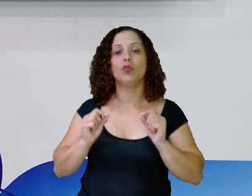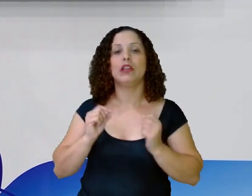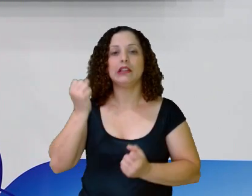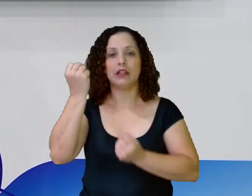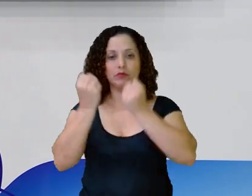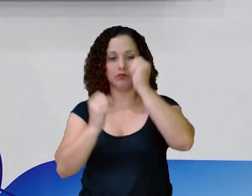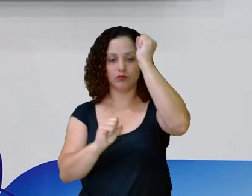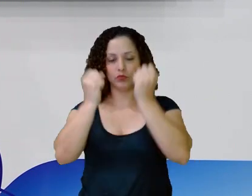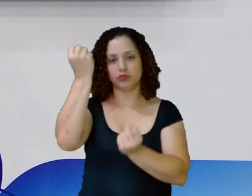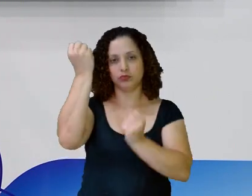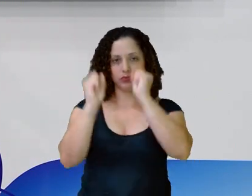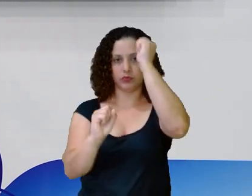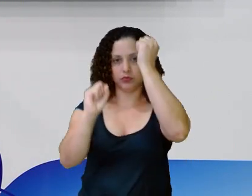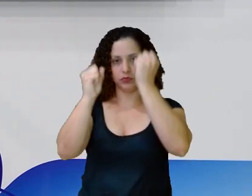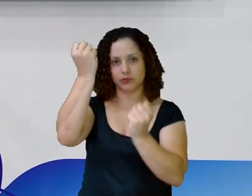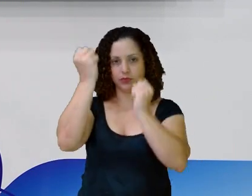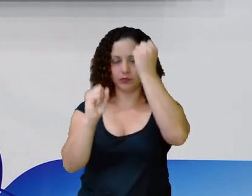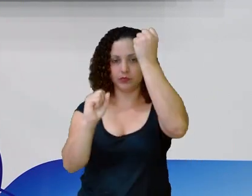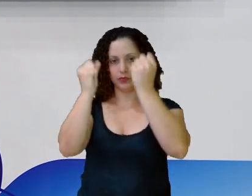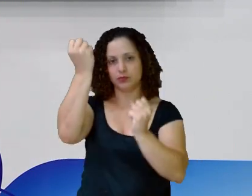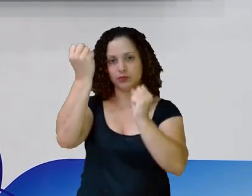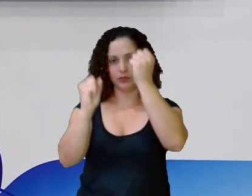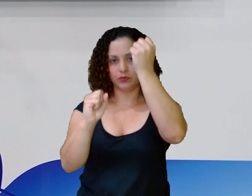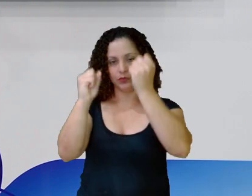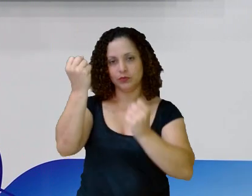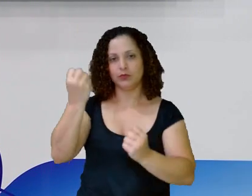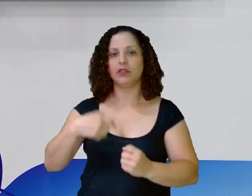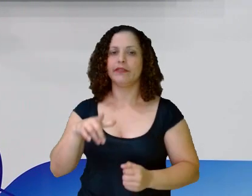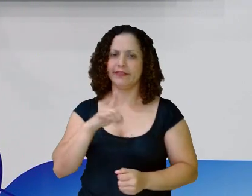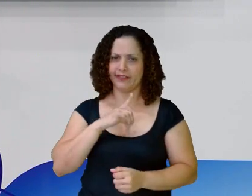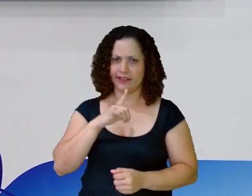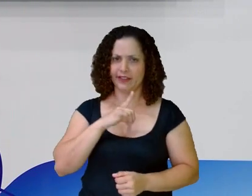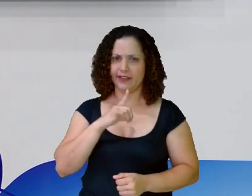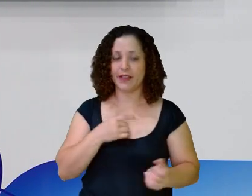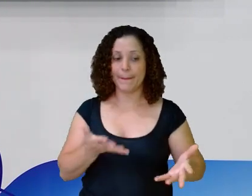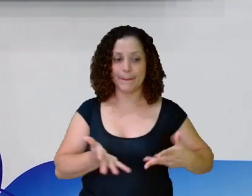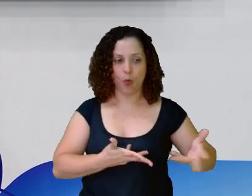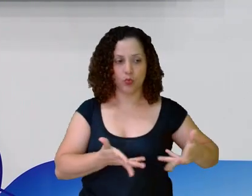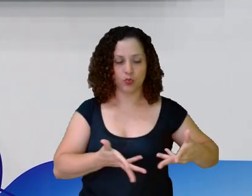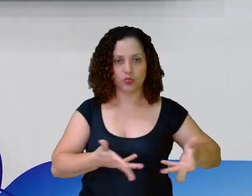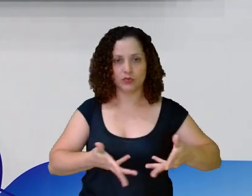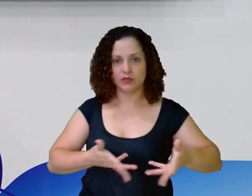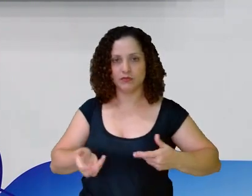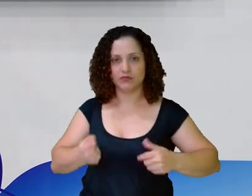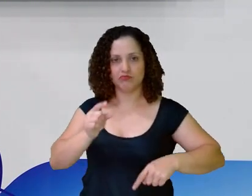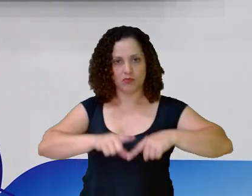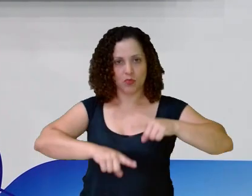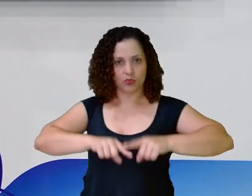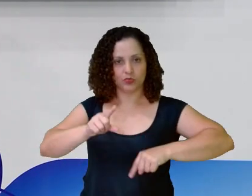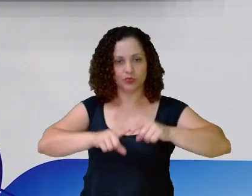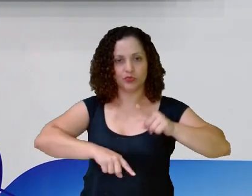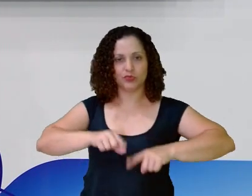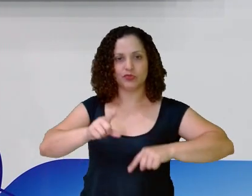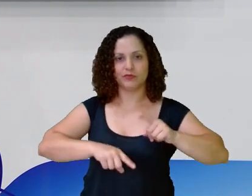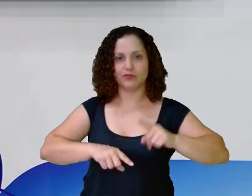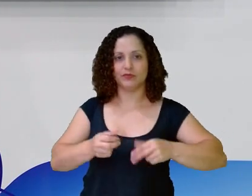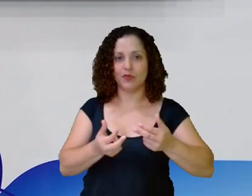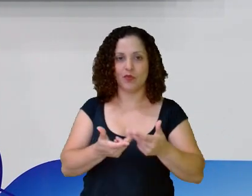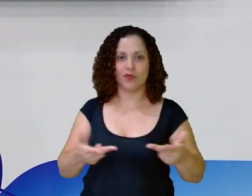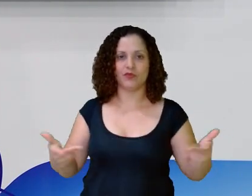de produção. A gente tem as fábricas, as indústrias que produzem diversos materiais. E isso também a gente